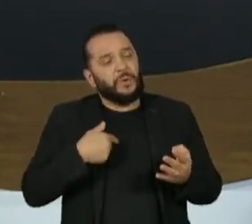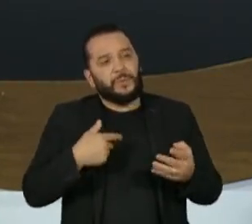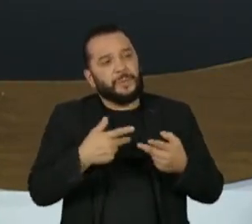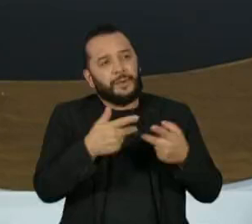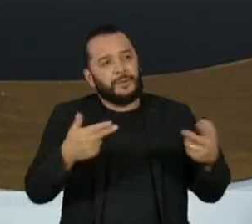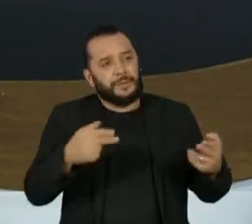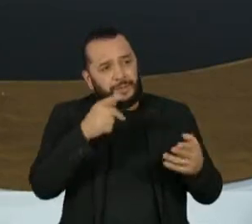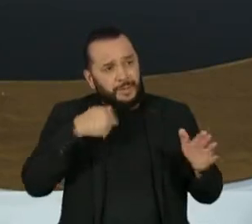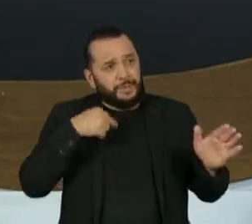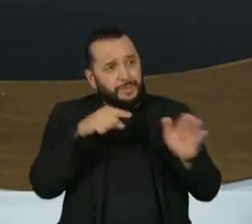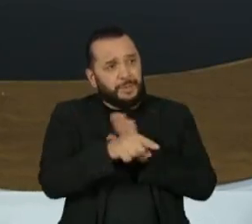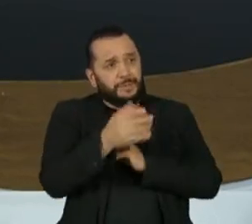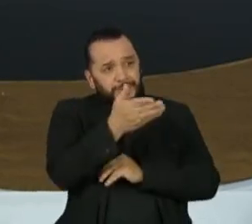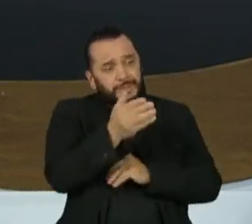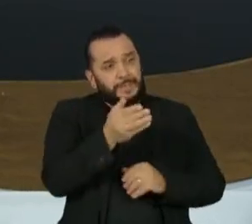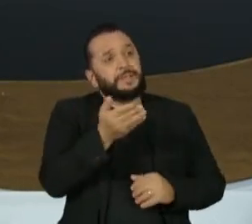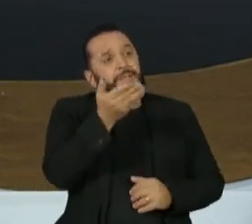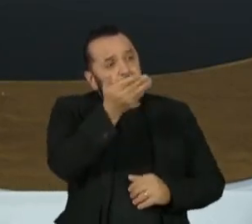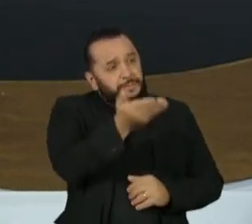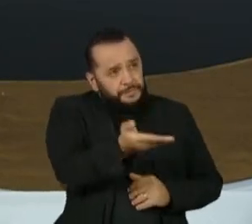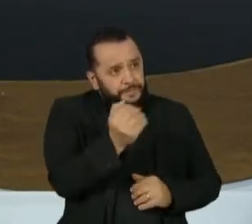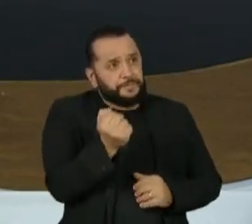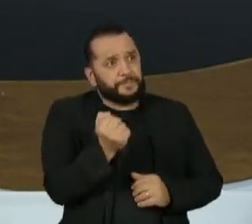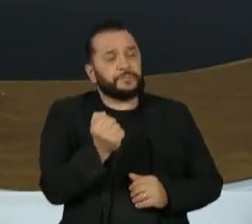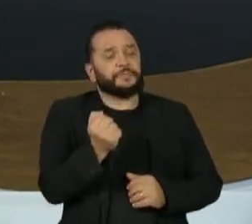inclusive, perguntar para a senhora, que foi o fato de a senhora ter